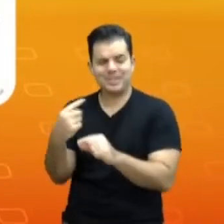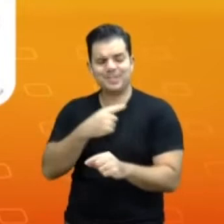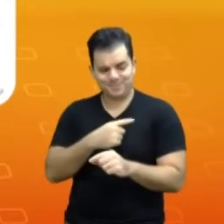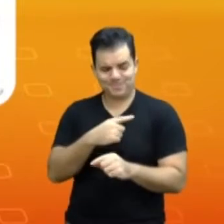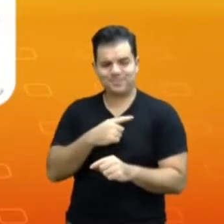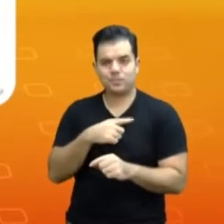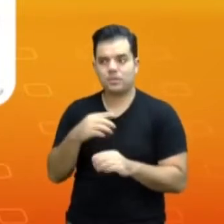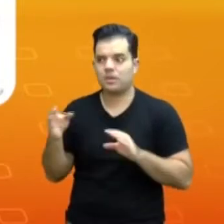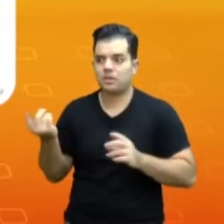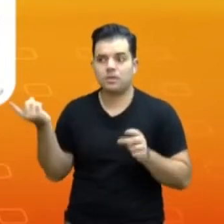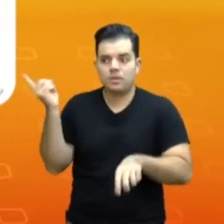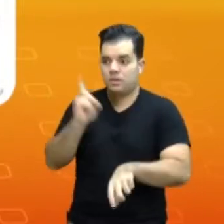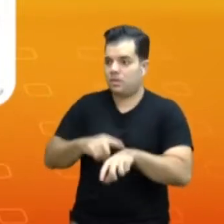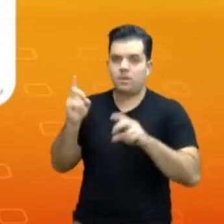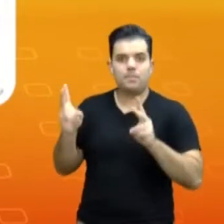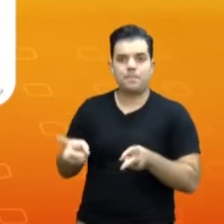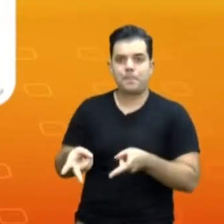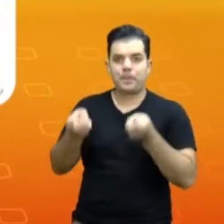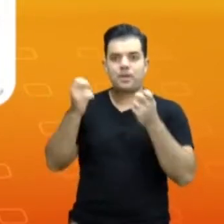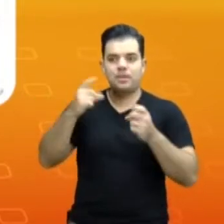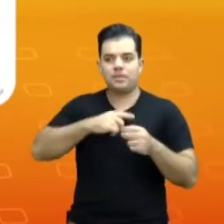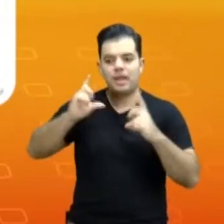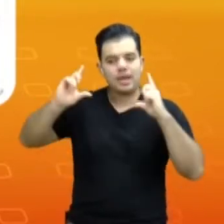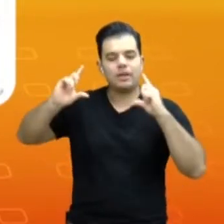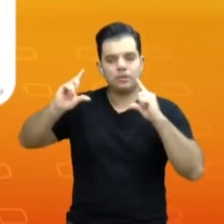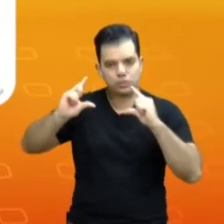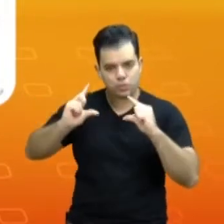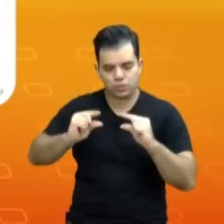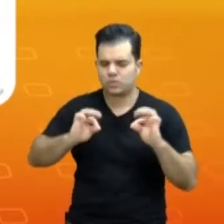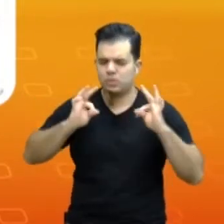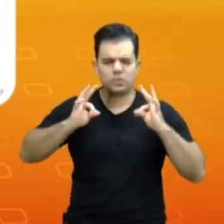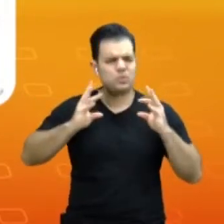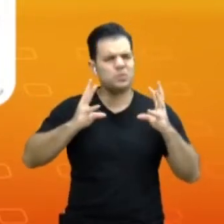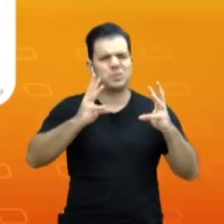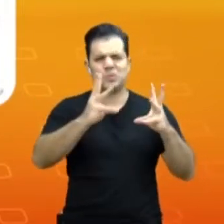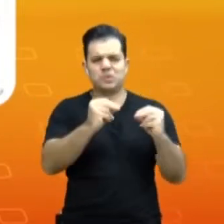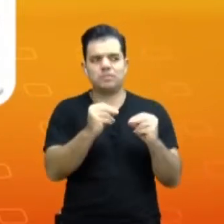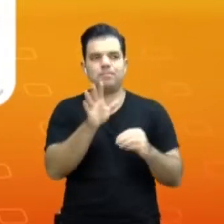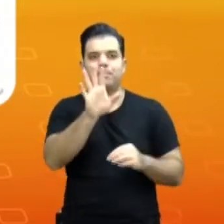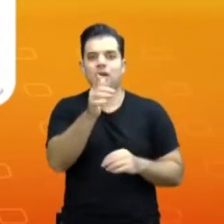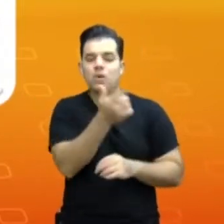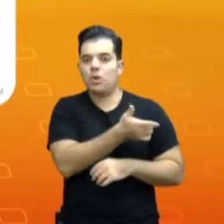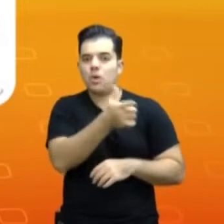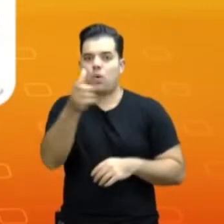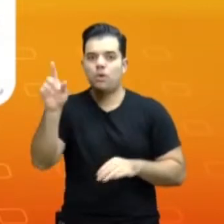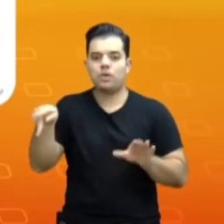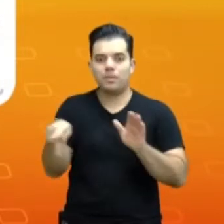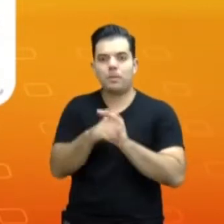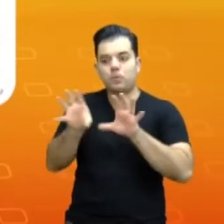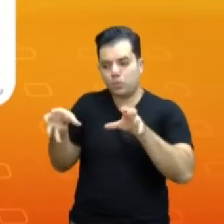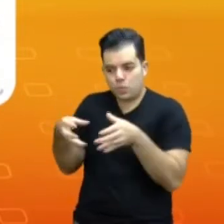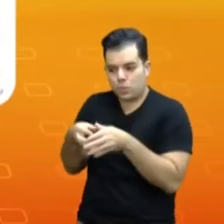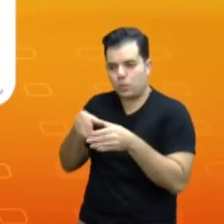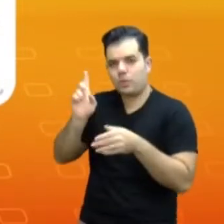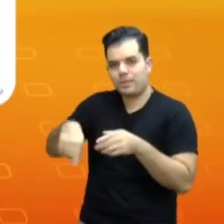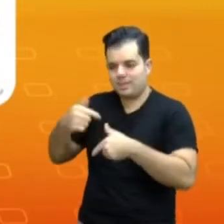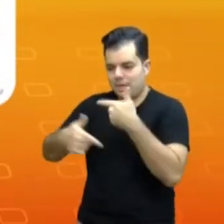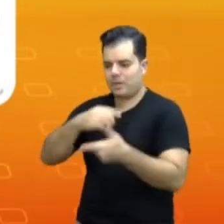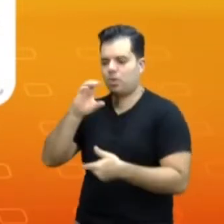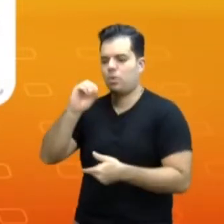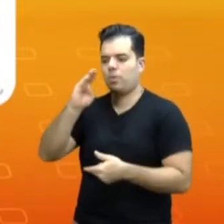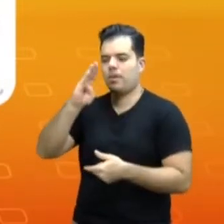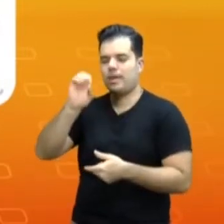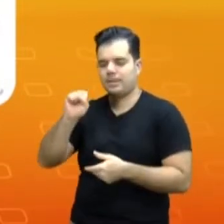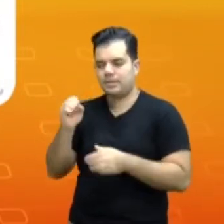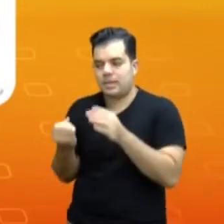Então, foi um momento, assim, houve uma redução de maneira geral. Por outro lado, a própria OBS criou, né, já desde